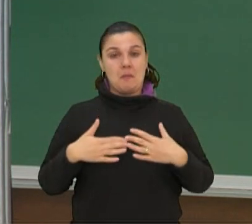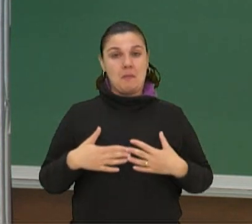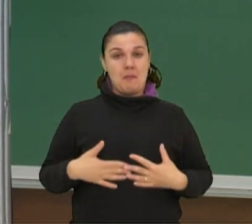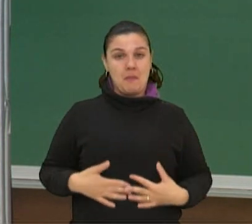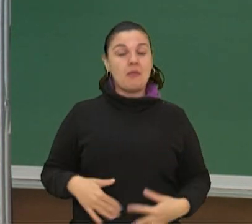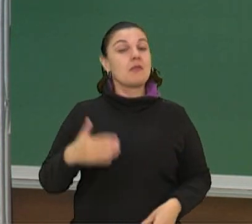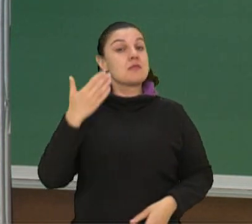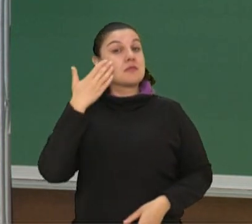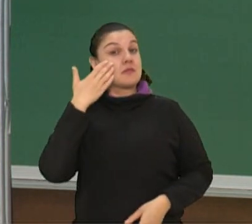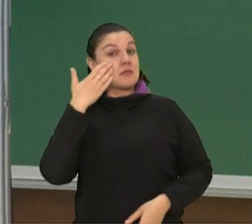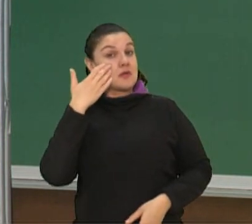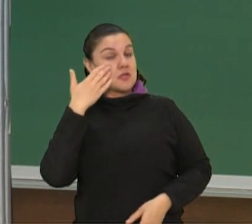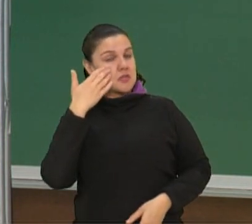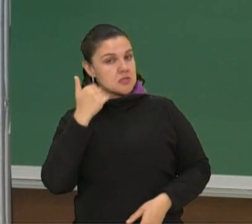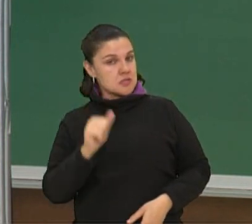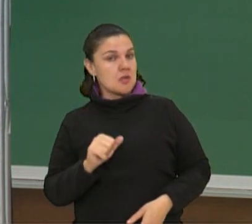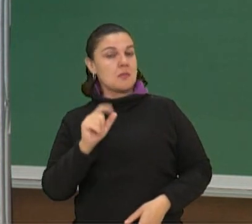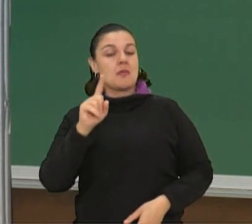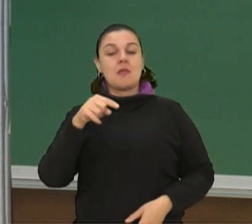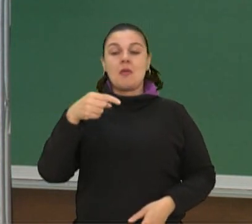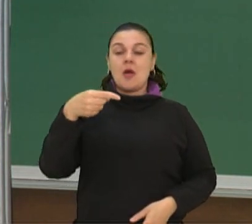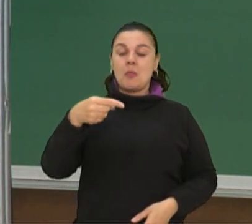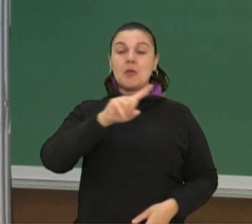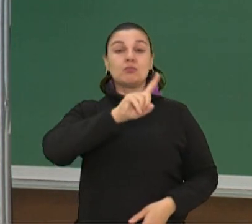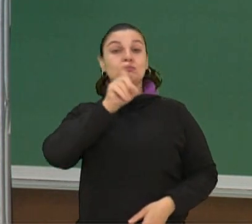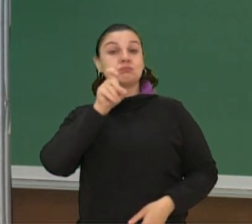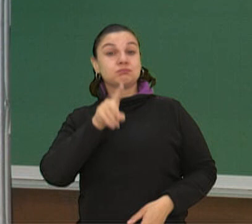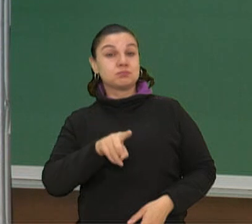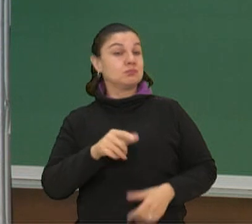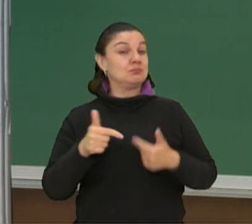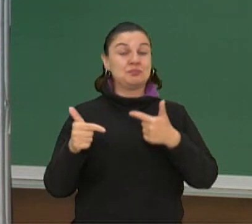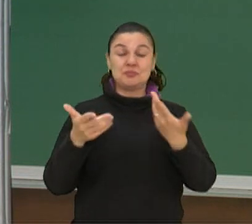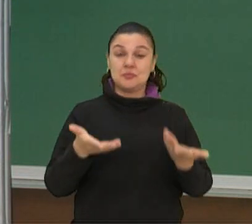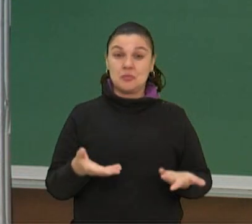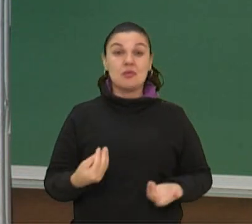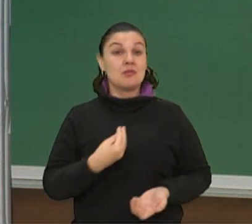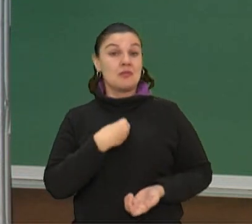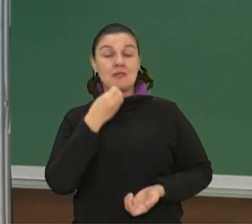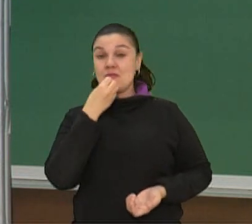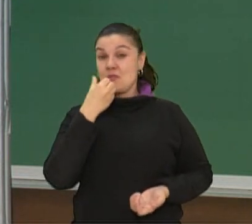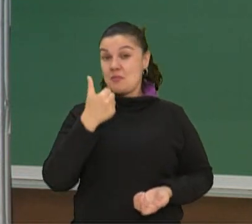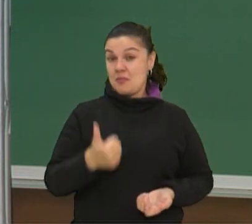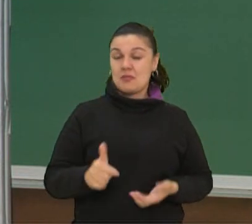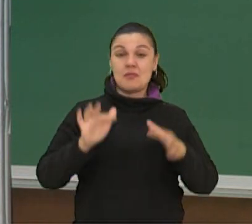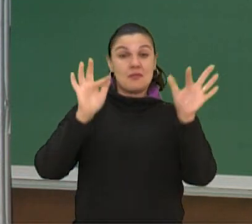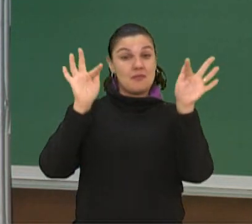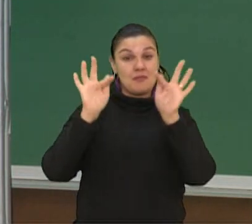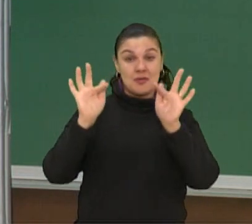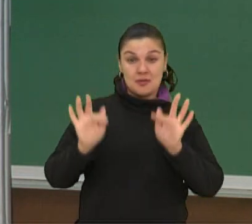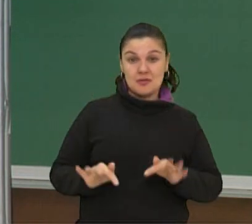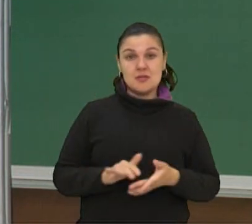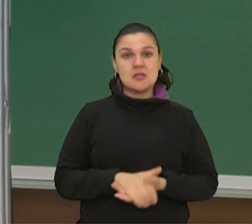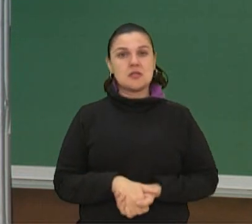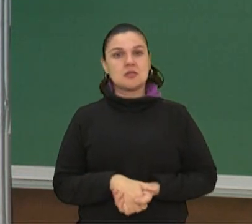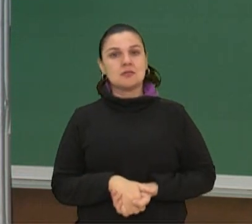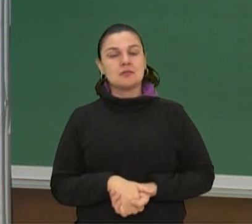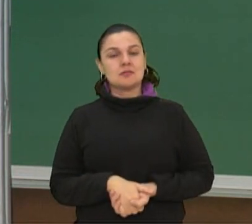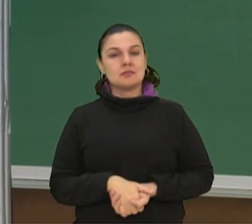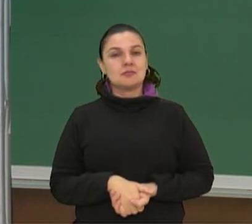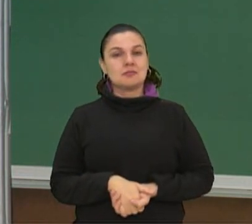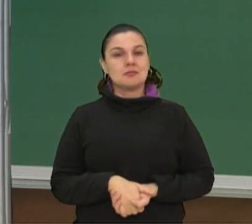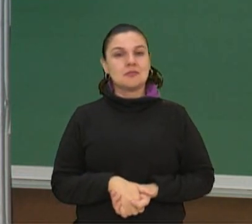e sabiam que não iam viver mais muito tempo, um mês, uma semana talvez. E vários deles